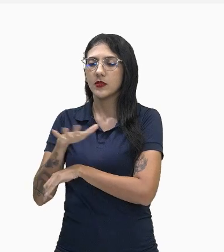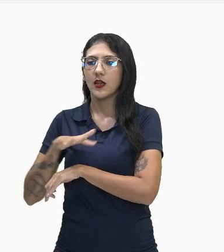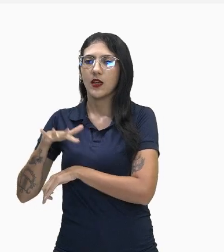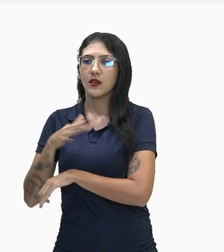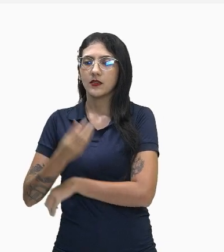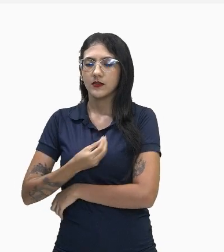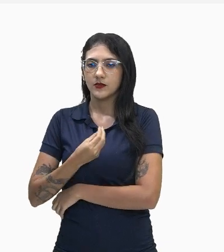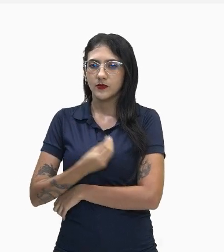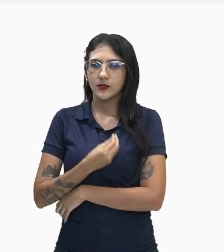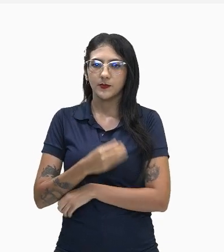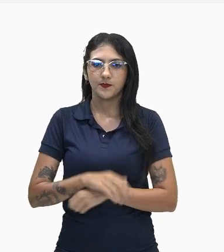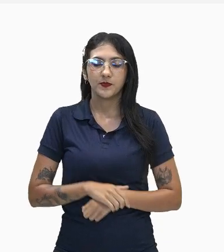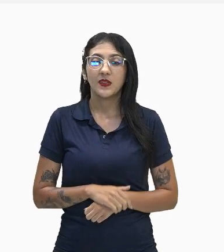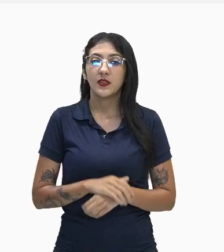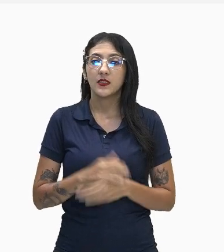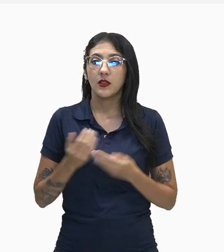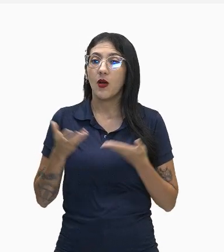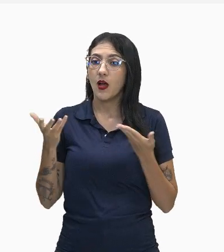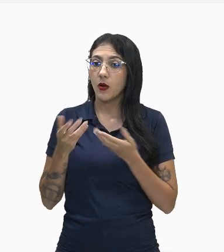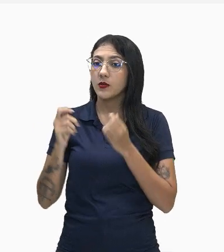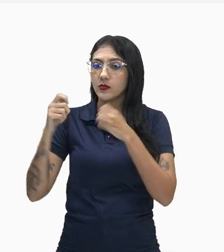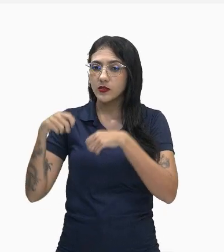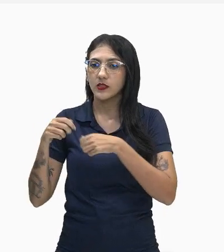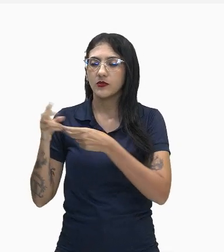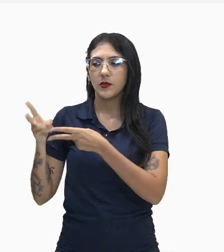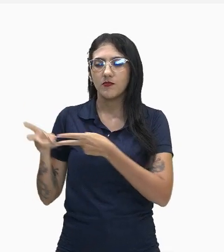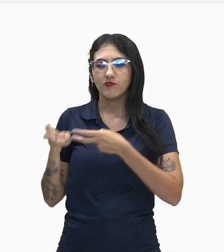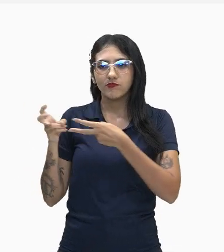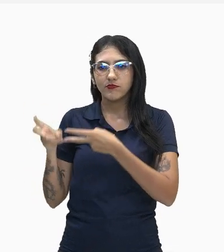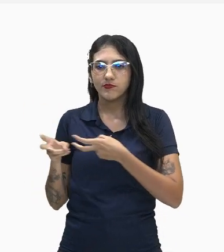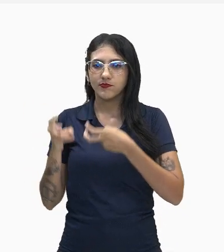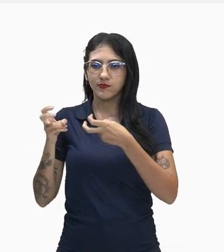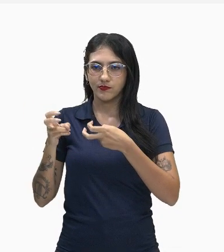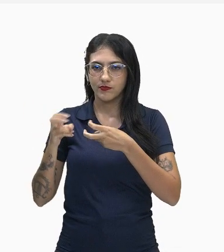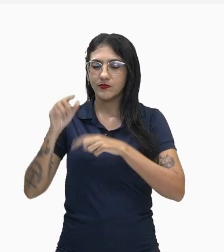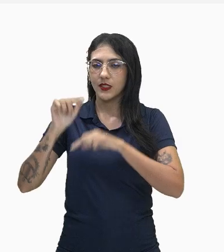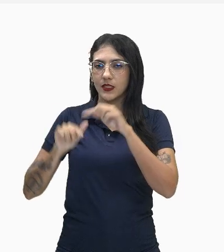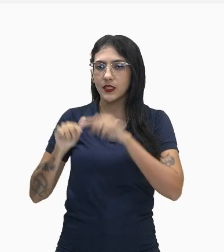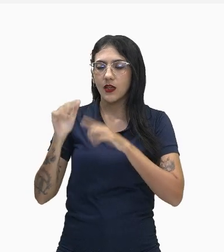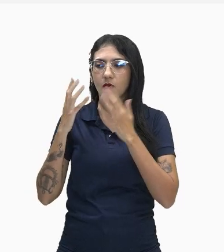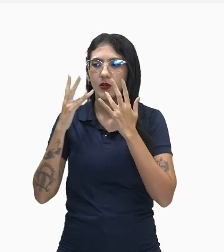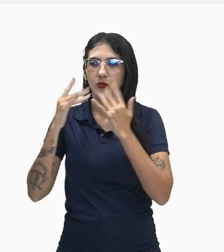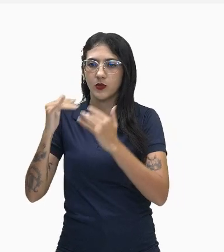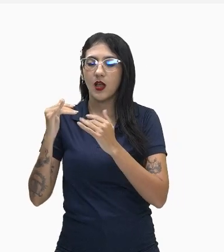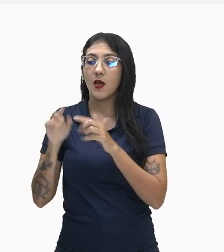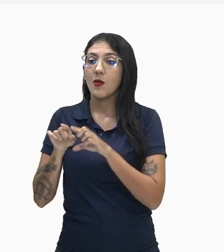Então, nesses casos, pode haver exploração direta dos recursos naturais,